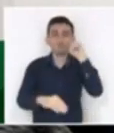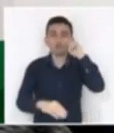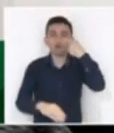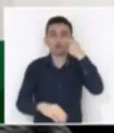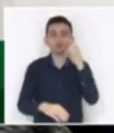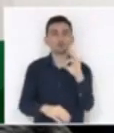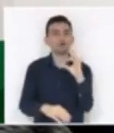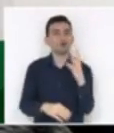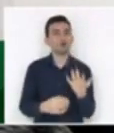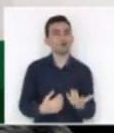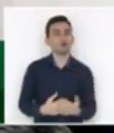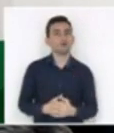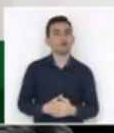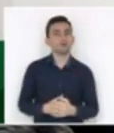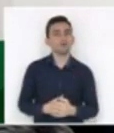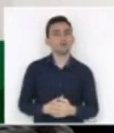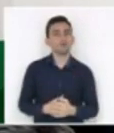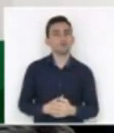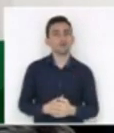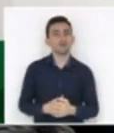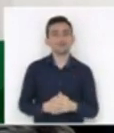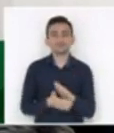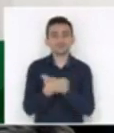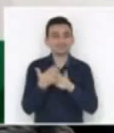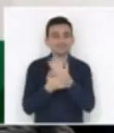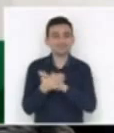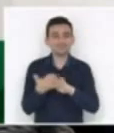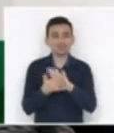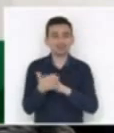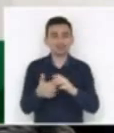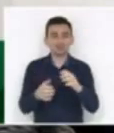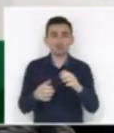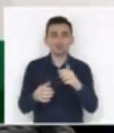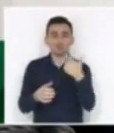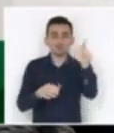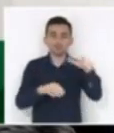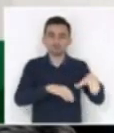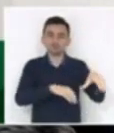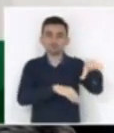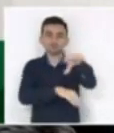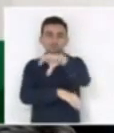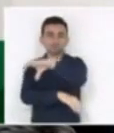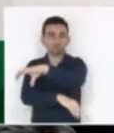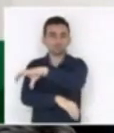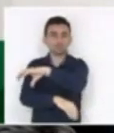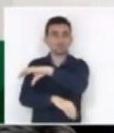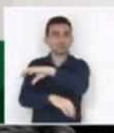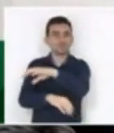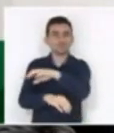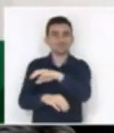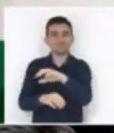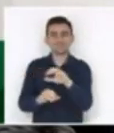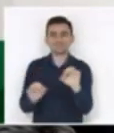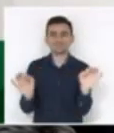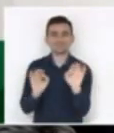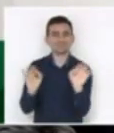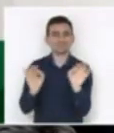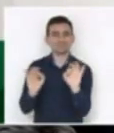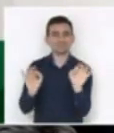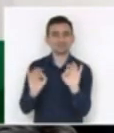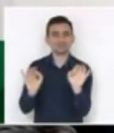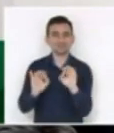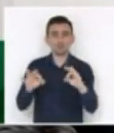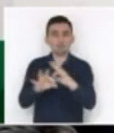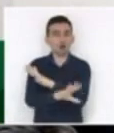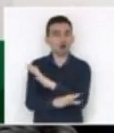6. Nenhuma das passagens pelo contorno viário estão